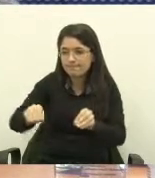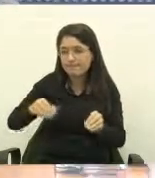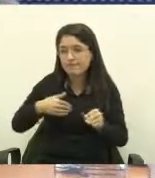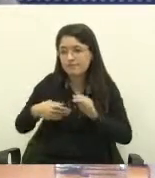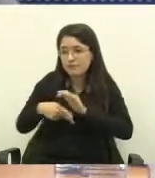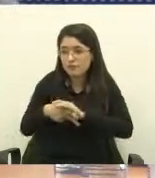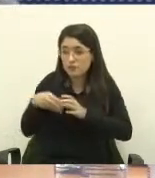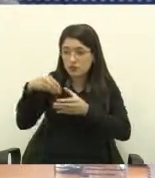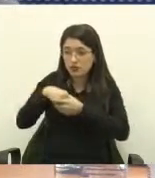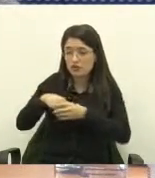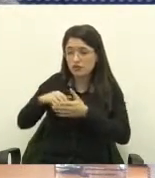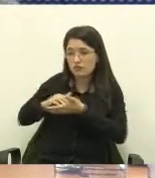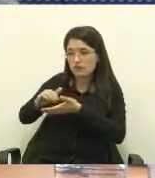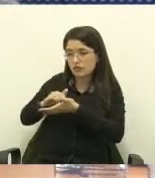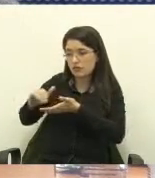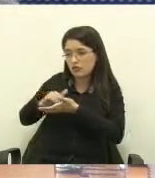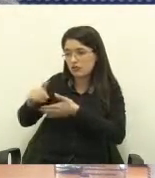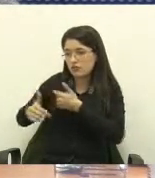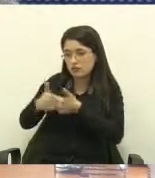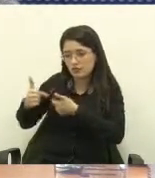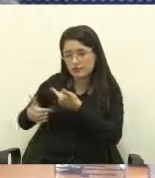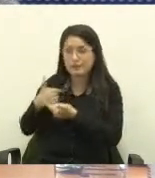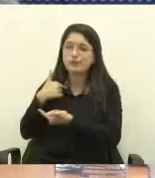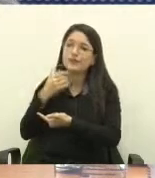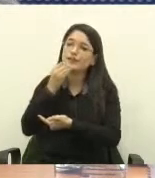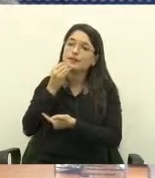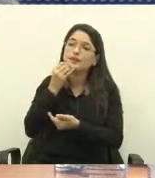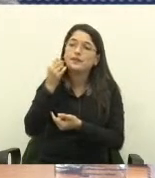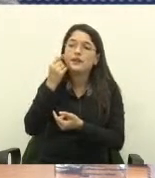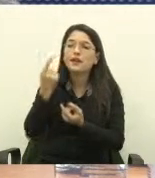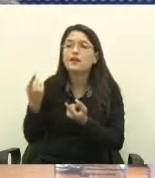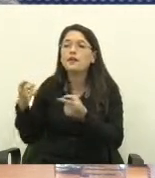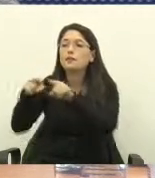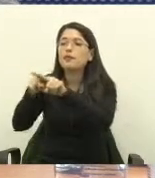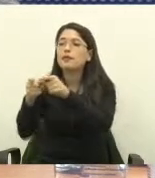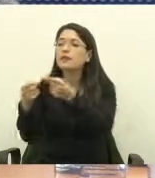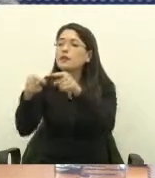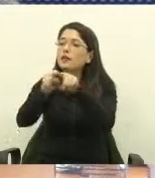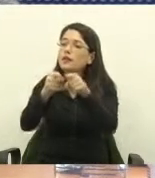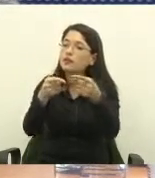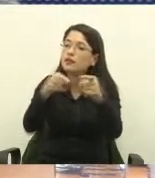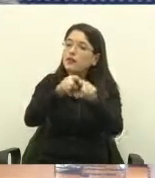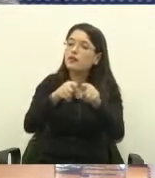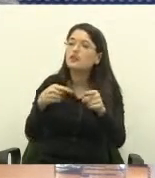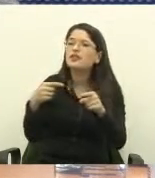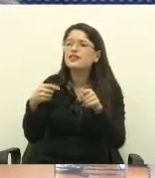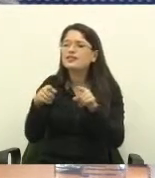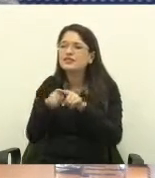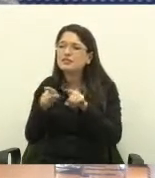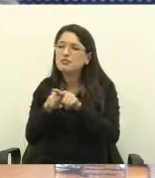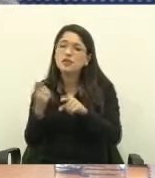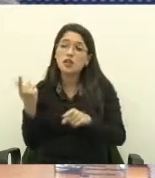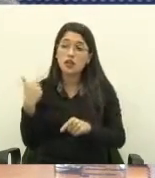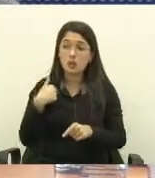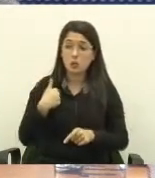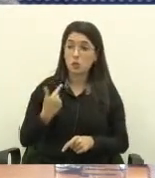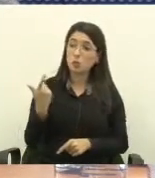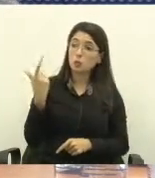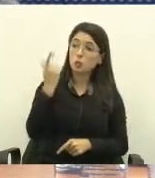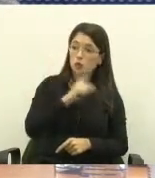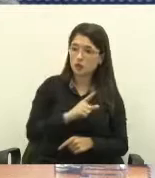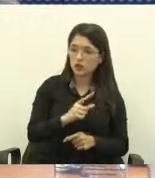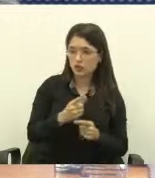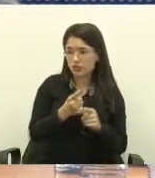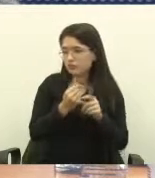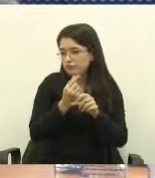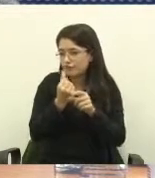buscando alternativas, parceiros. Acho que a questão de redução orçamentária, como eu falei inicialmente, é algo que todos